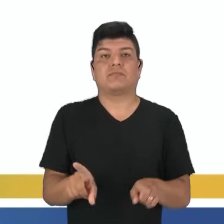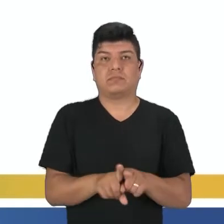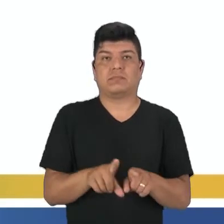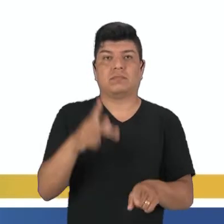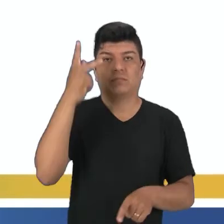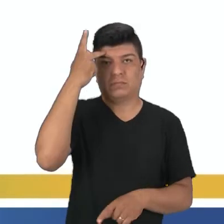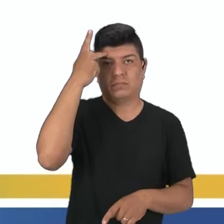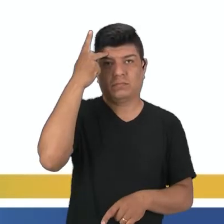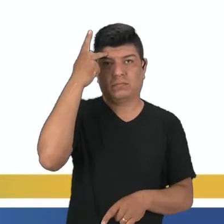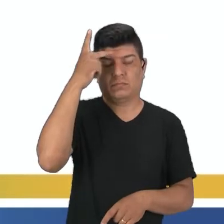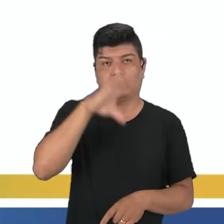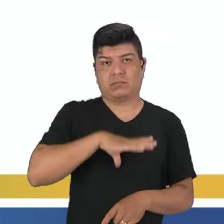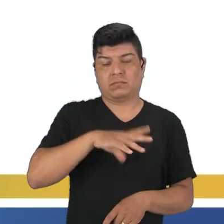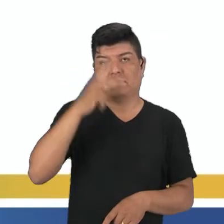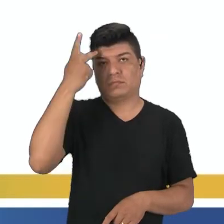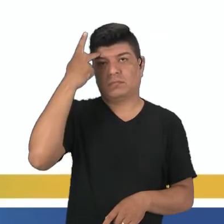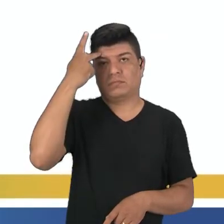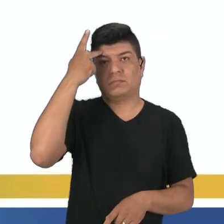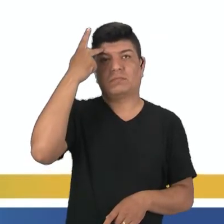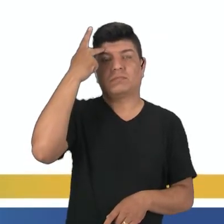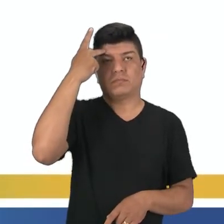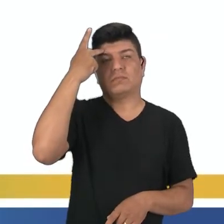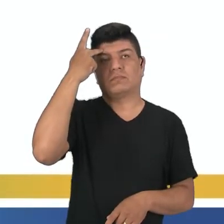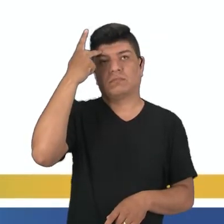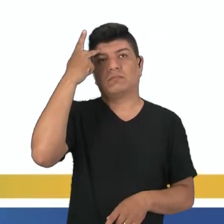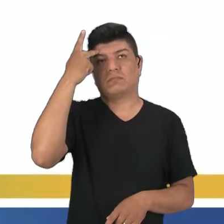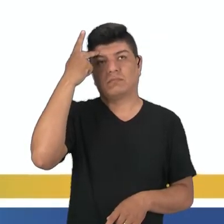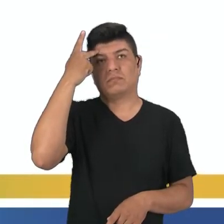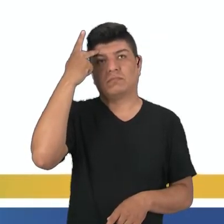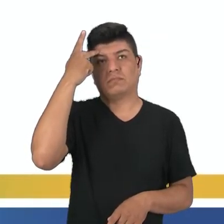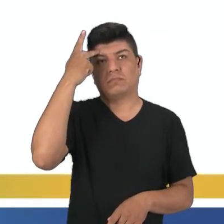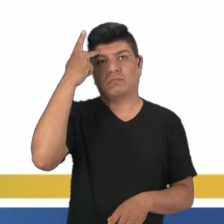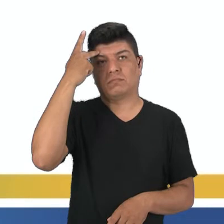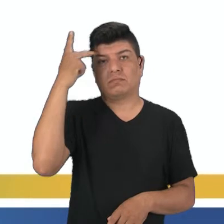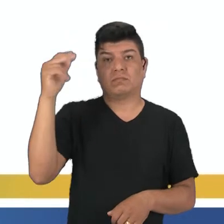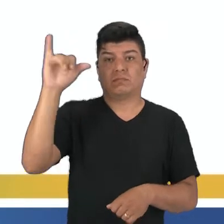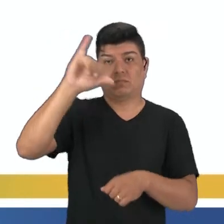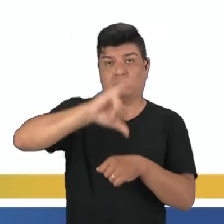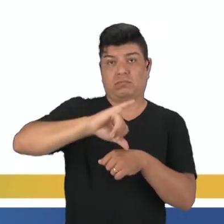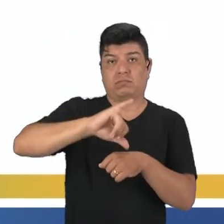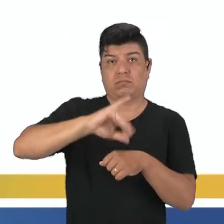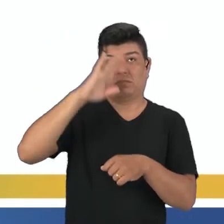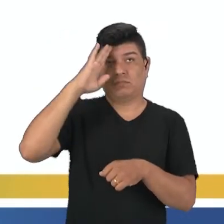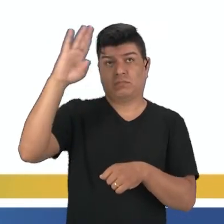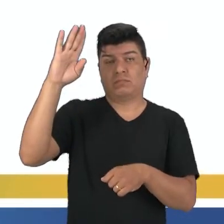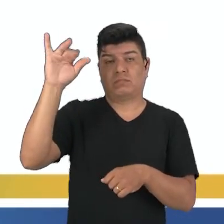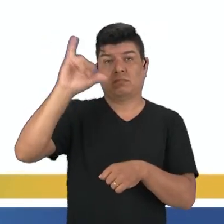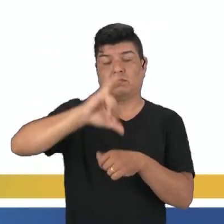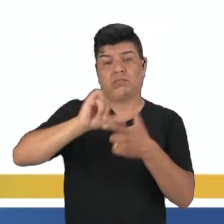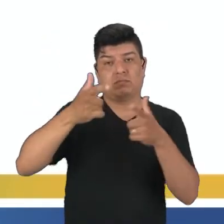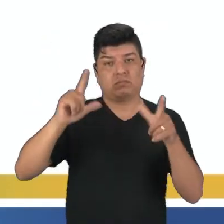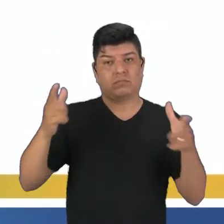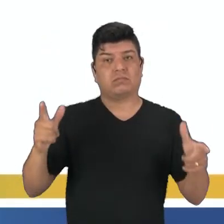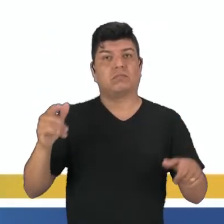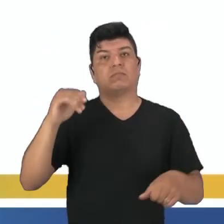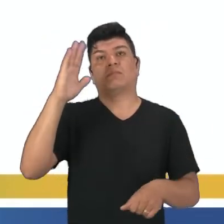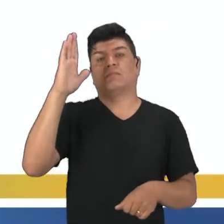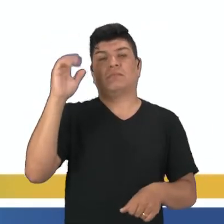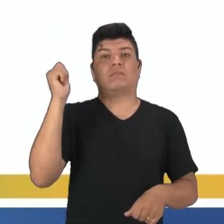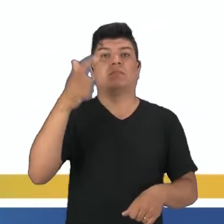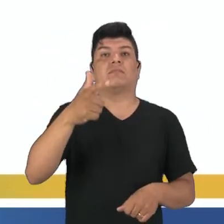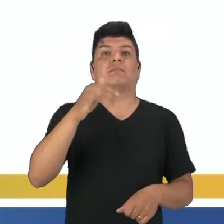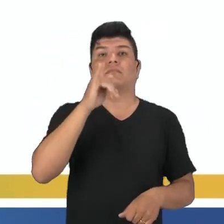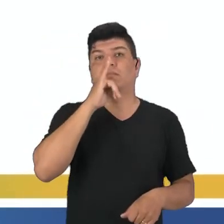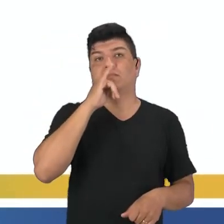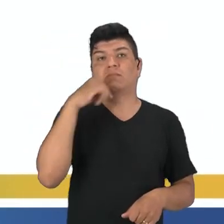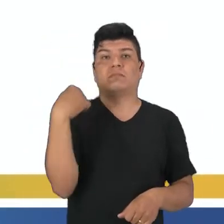Paulo, né, que é uma cidade, uma metrópole, né, que cresceu, o desenvolvimento foi bem maior do que, por